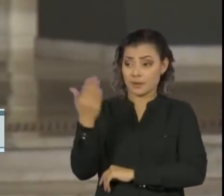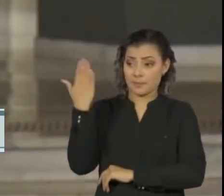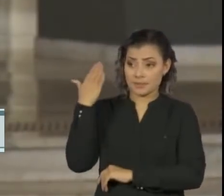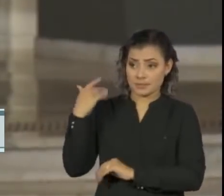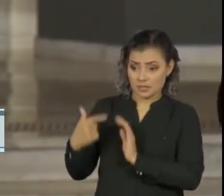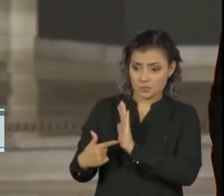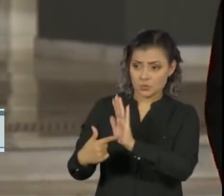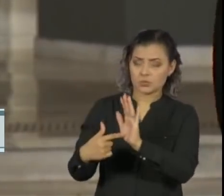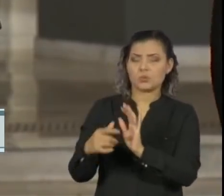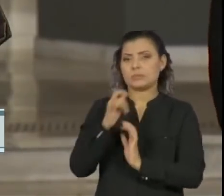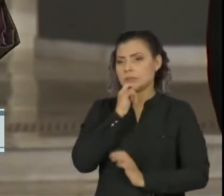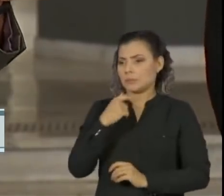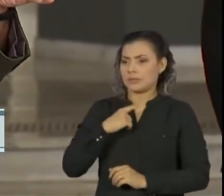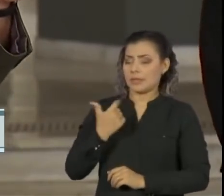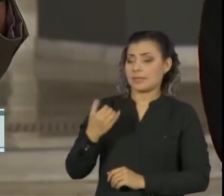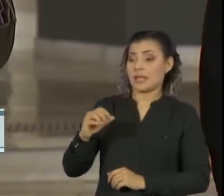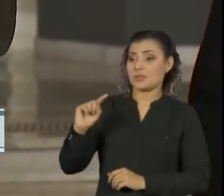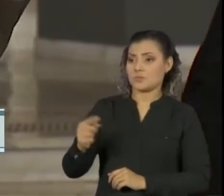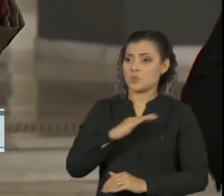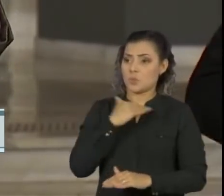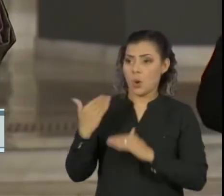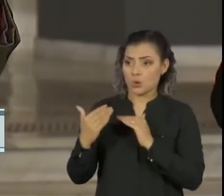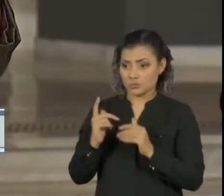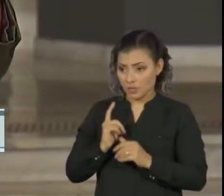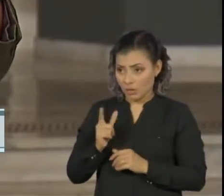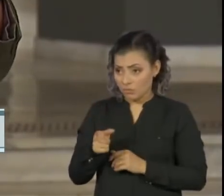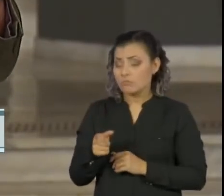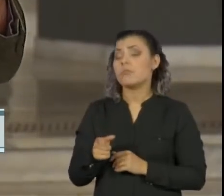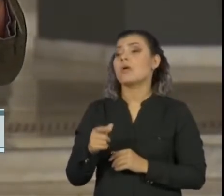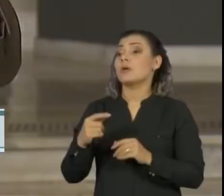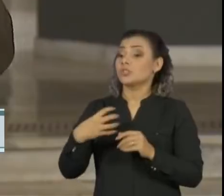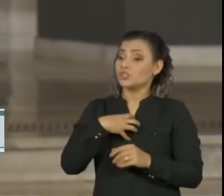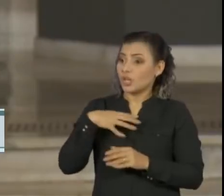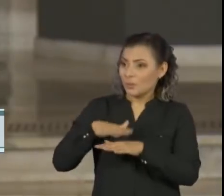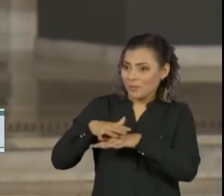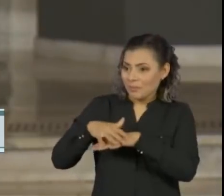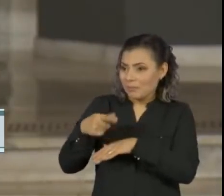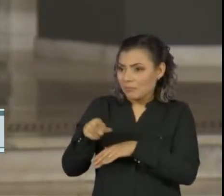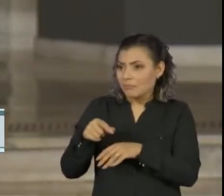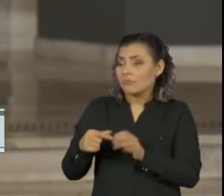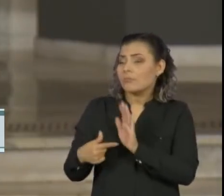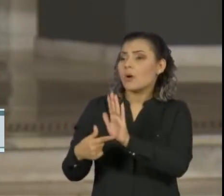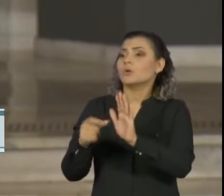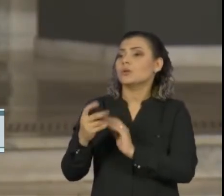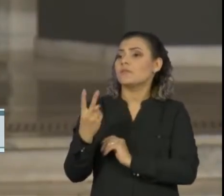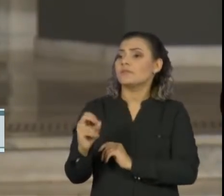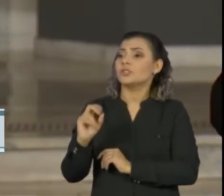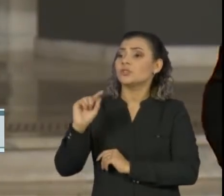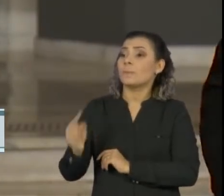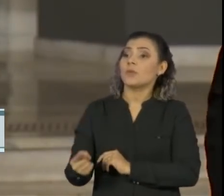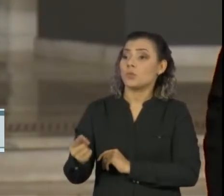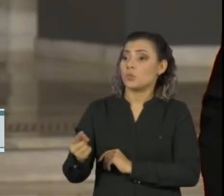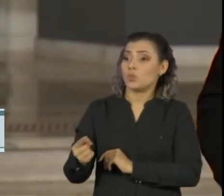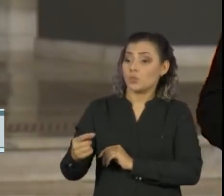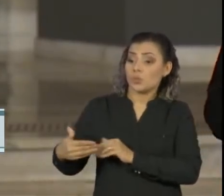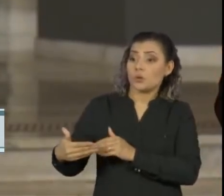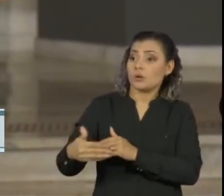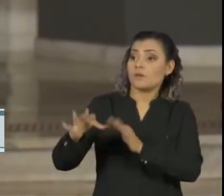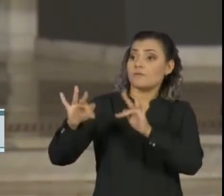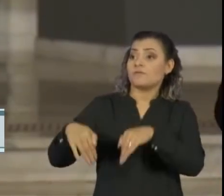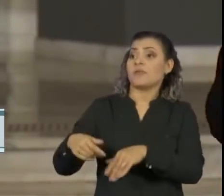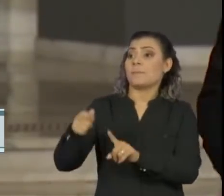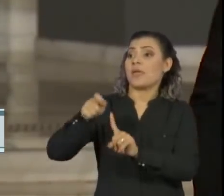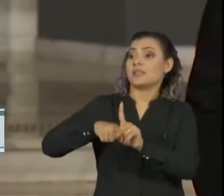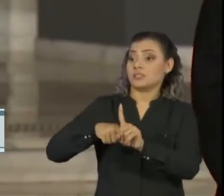passada, que tínhamos 10 mil mortos, pelo modelo matemático, esperaríamos 20 mil no final do mês. Para